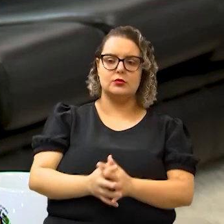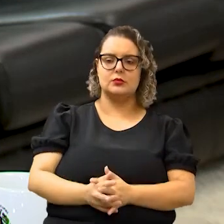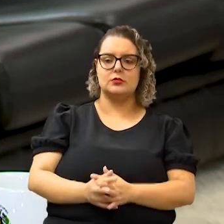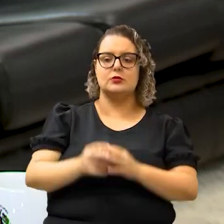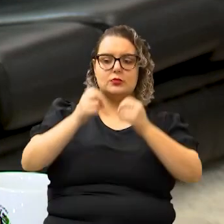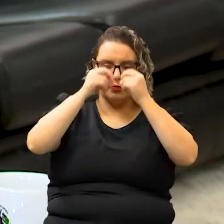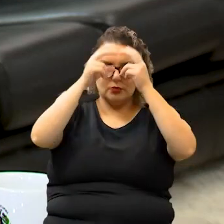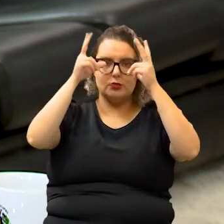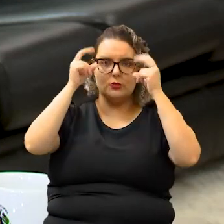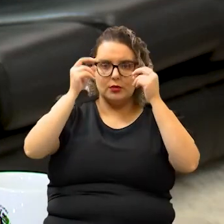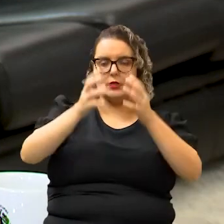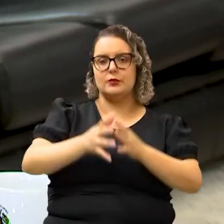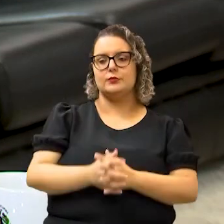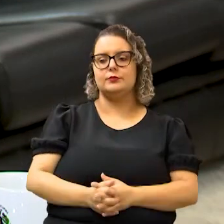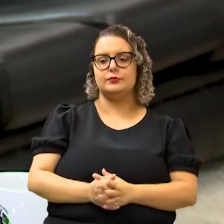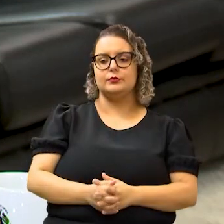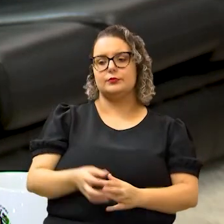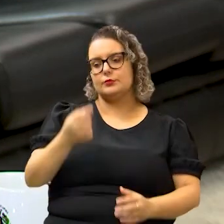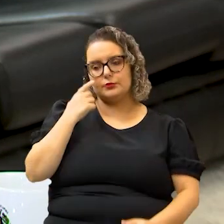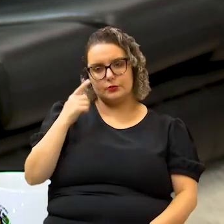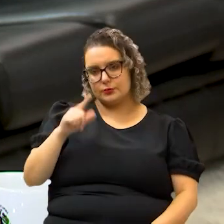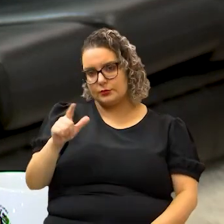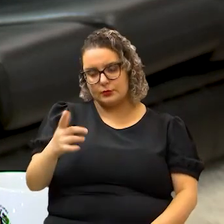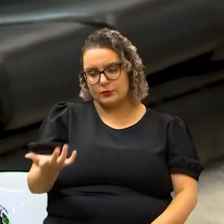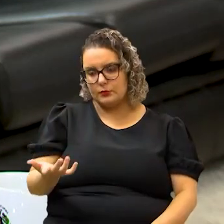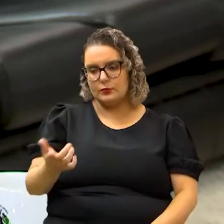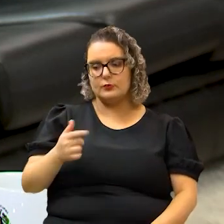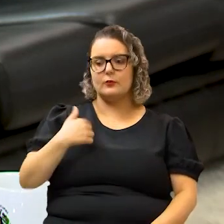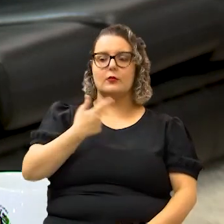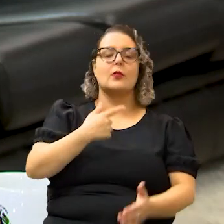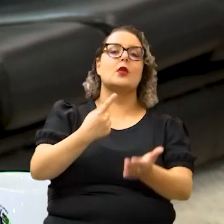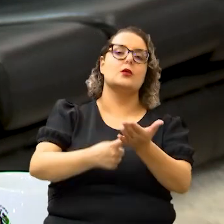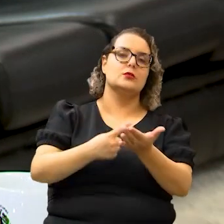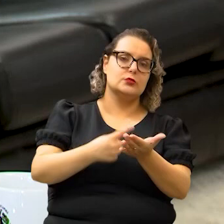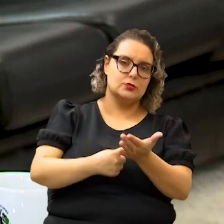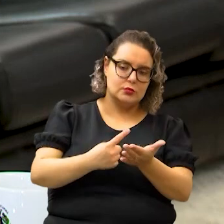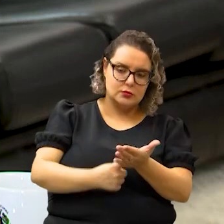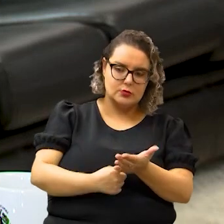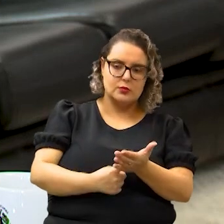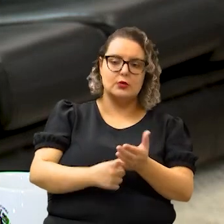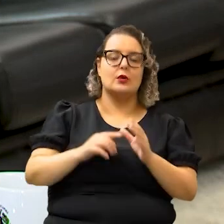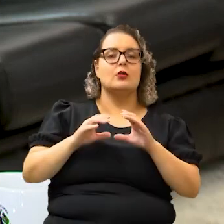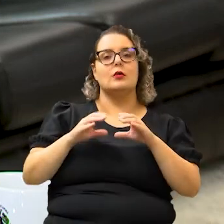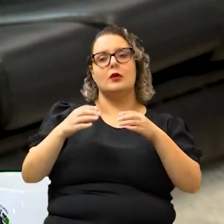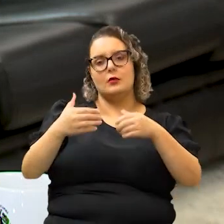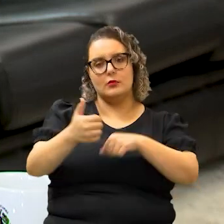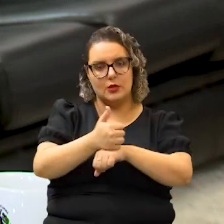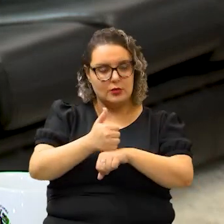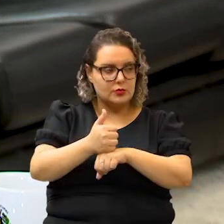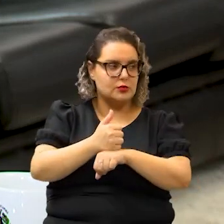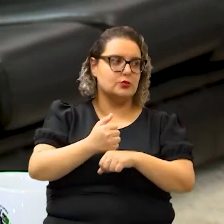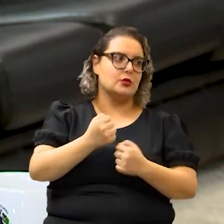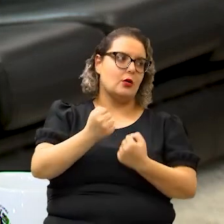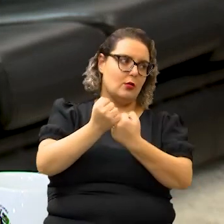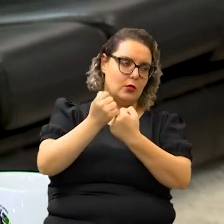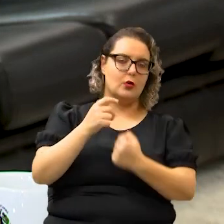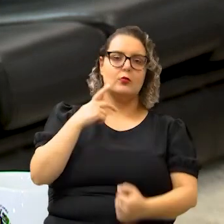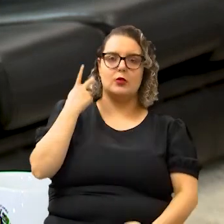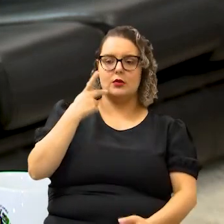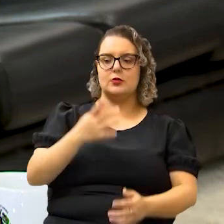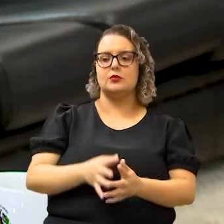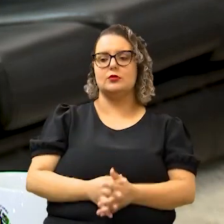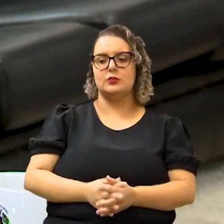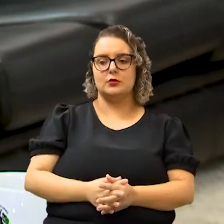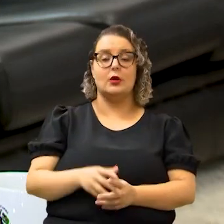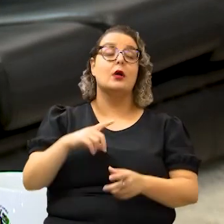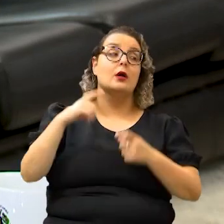direito dos enfermeiros, né? E, obviamente, nós nos comprometemos com a categoria de dar